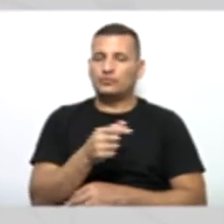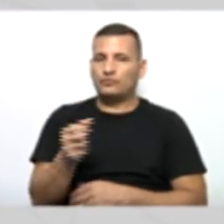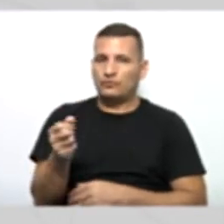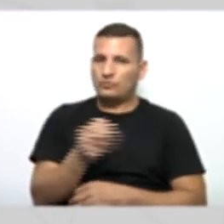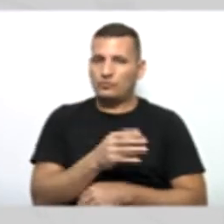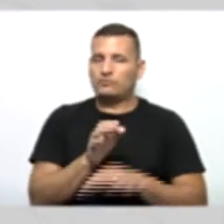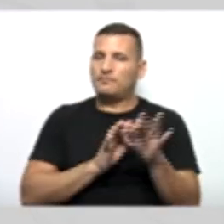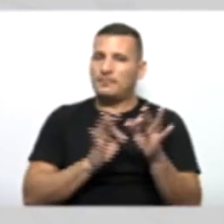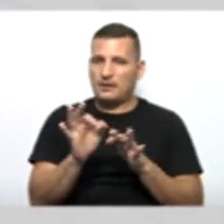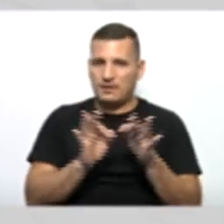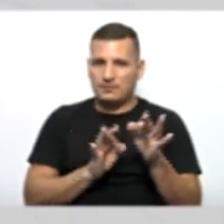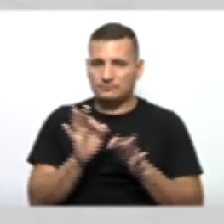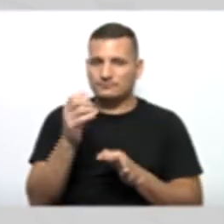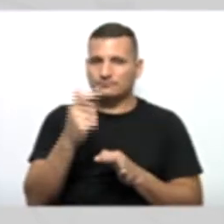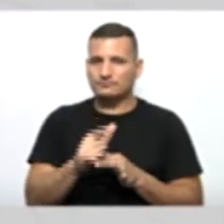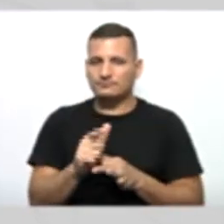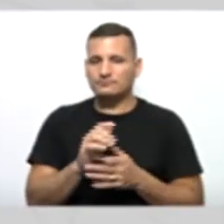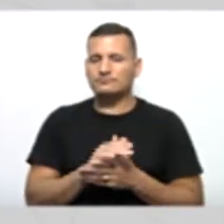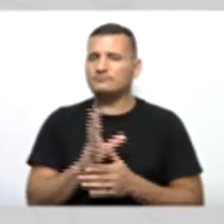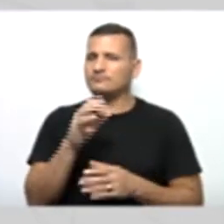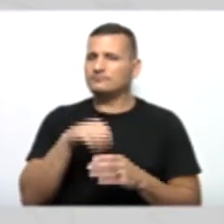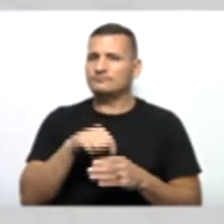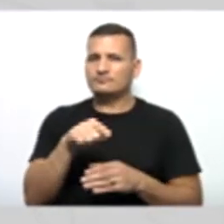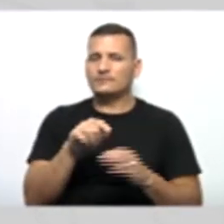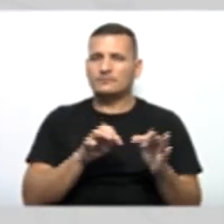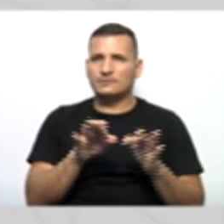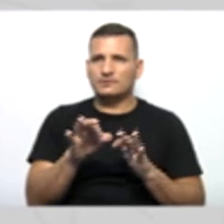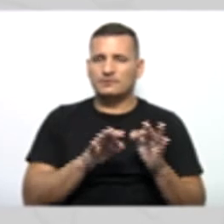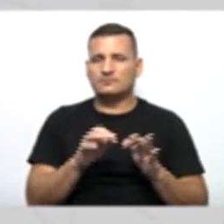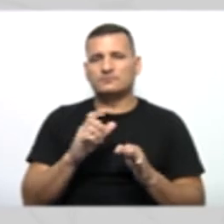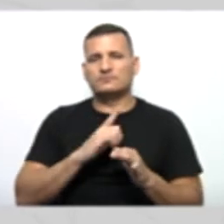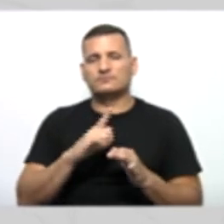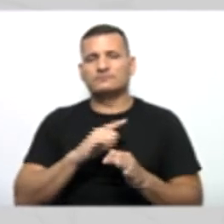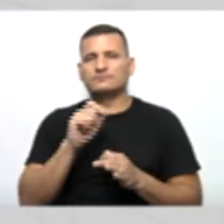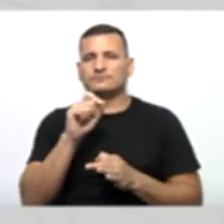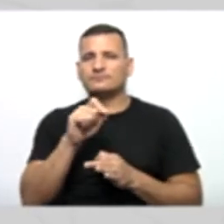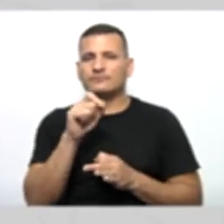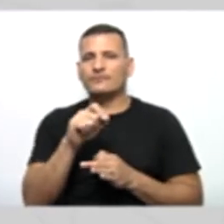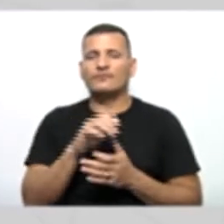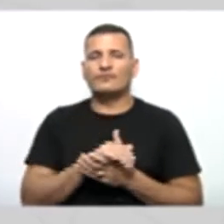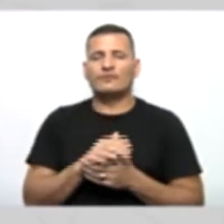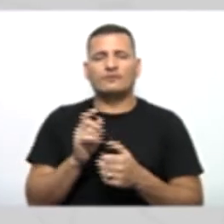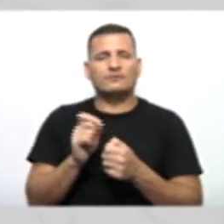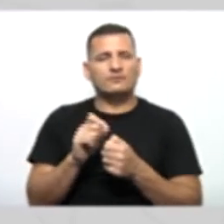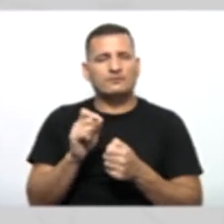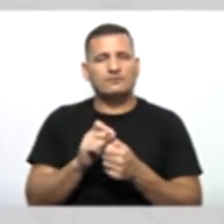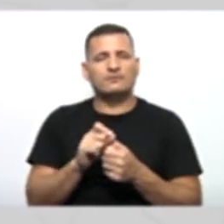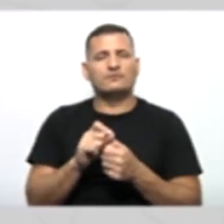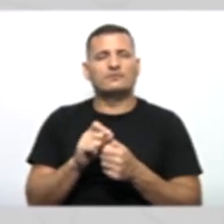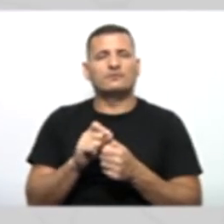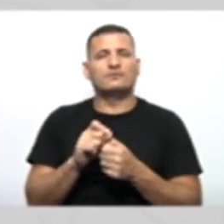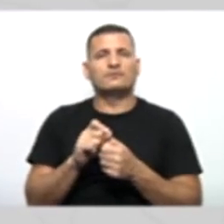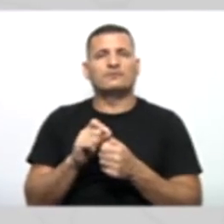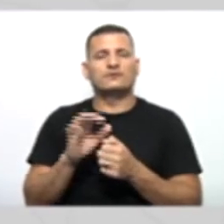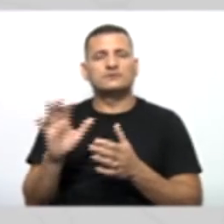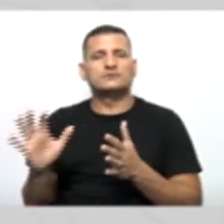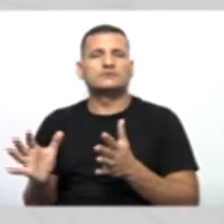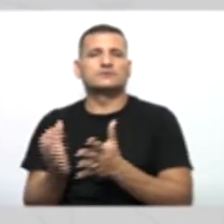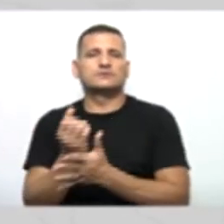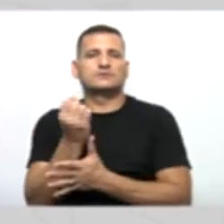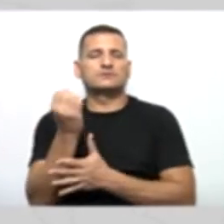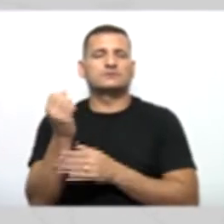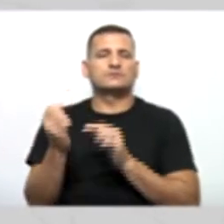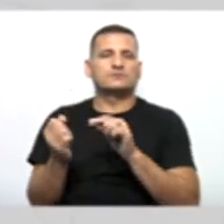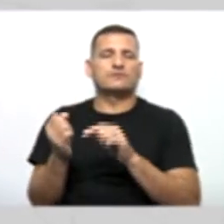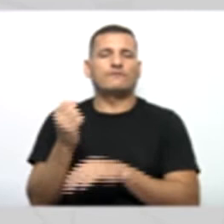elaborado. Dentro desse plano de manejo, estão previstas ações para a recuperação das áreas de floresta